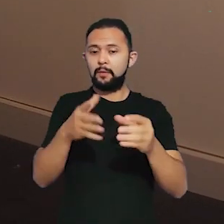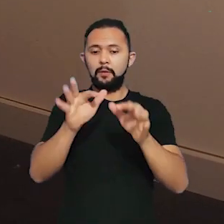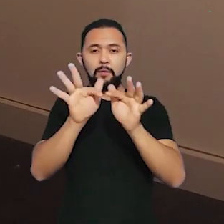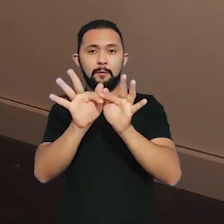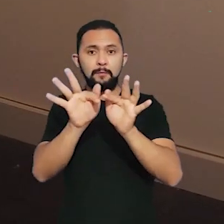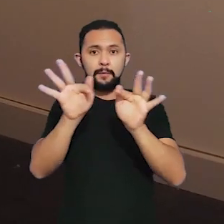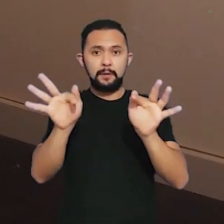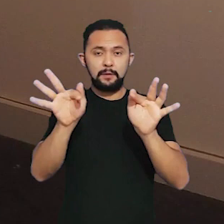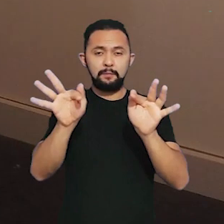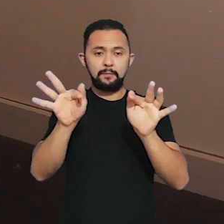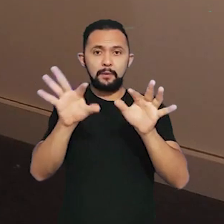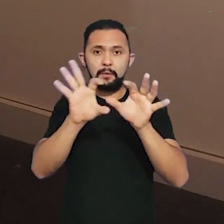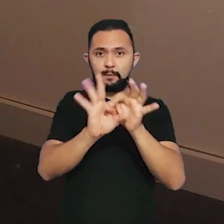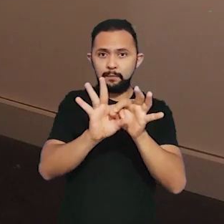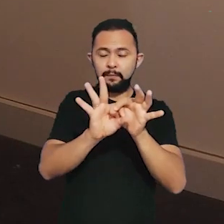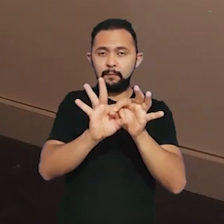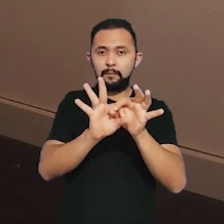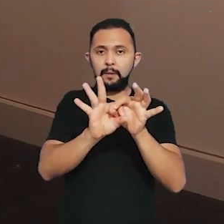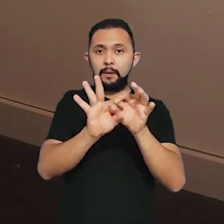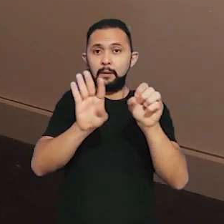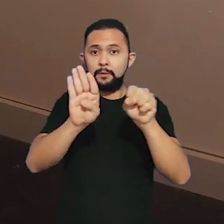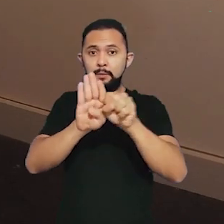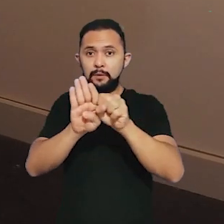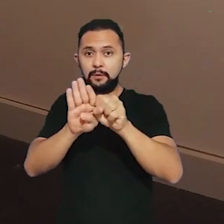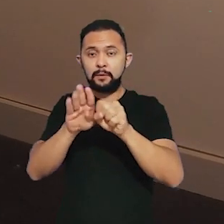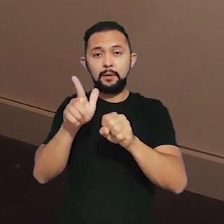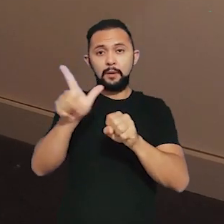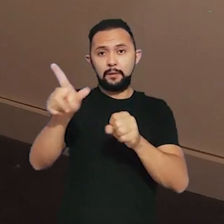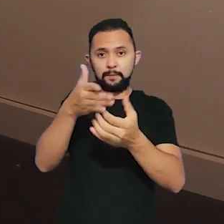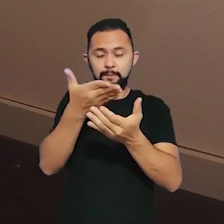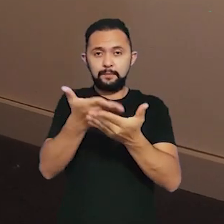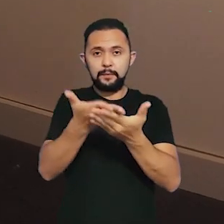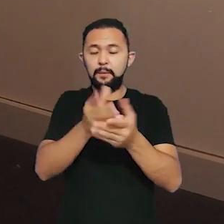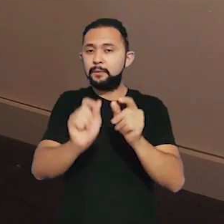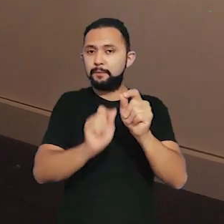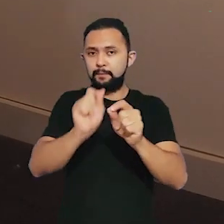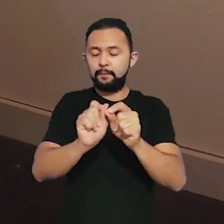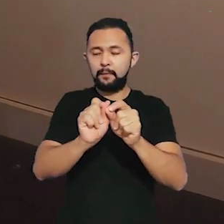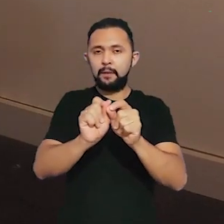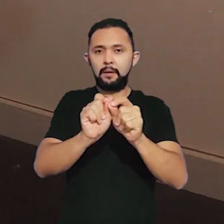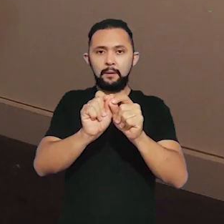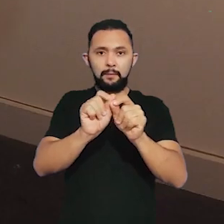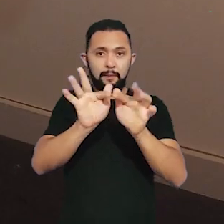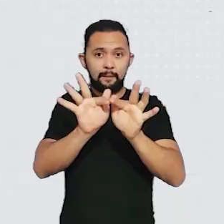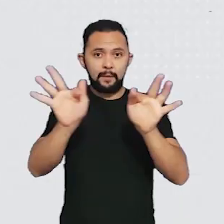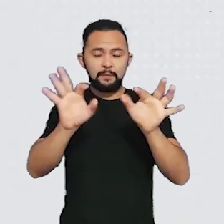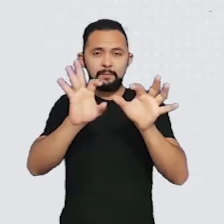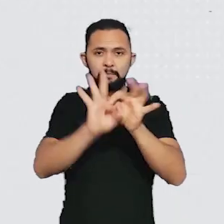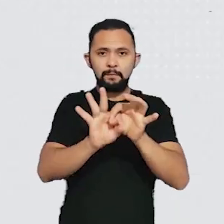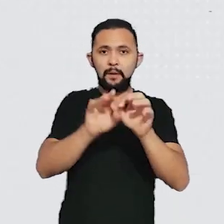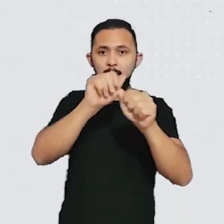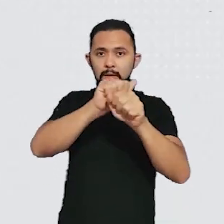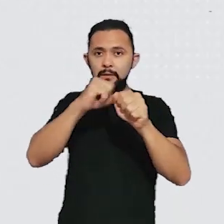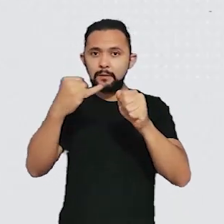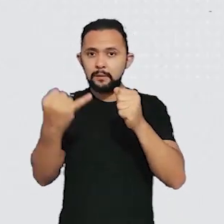orações substantivas, e na aula seguinte, orações adjetivas, tá? Hoje, na sequência, vamos continuar estudando o